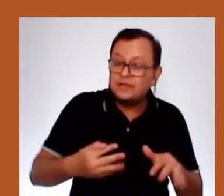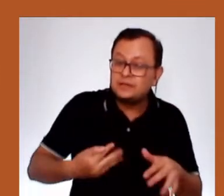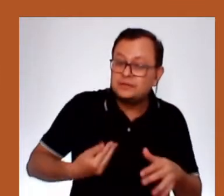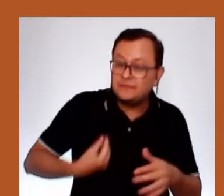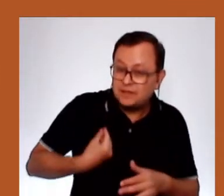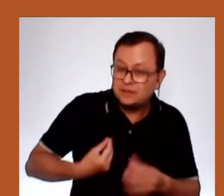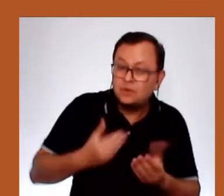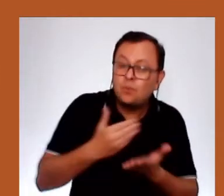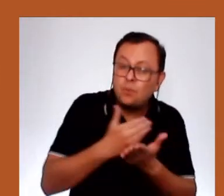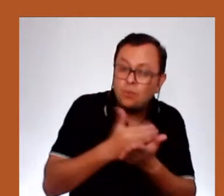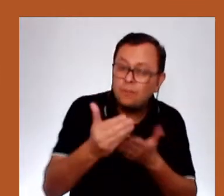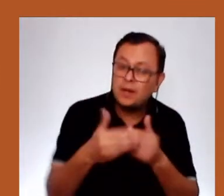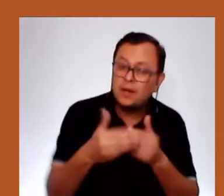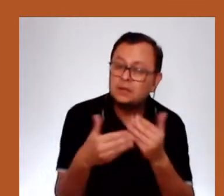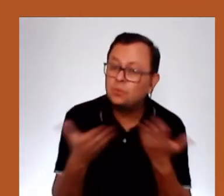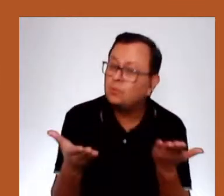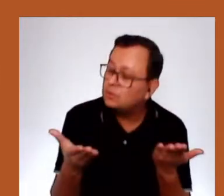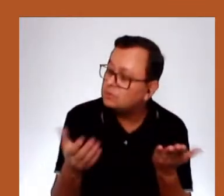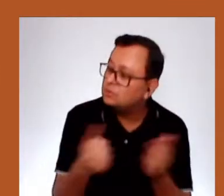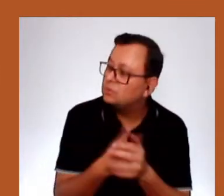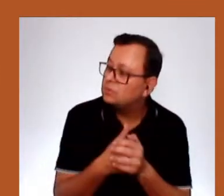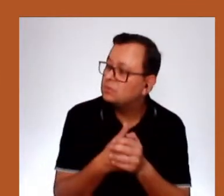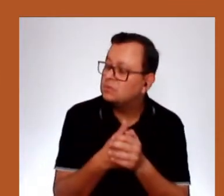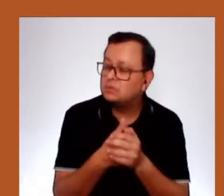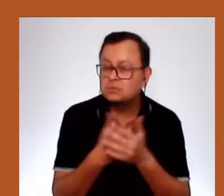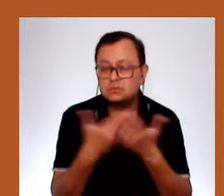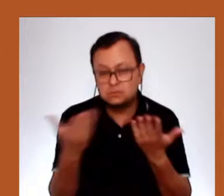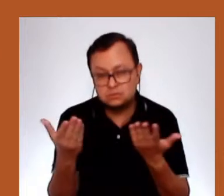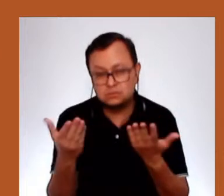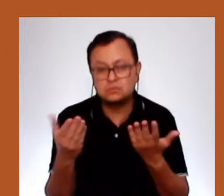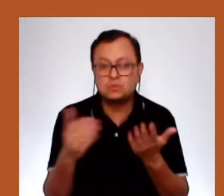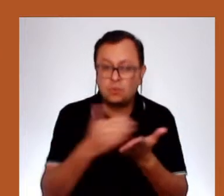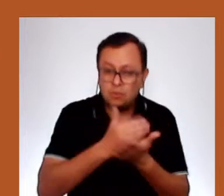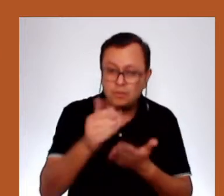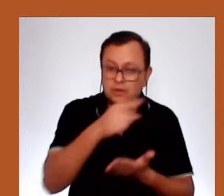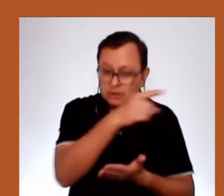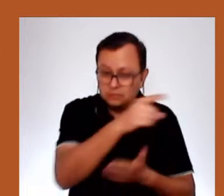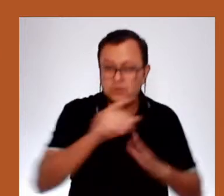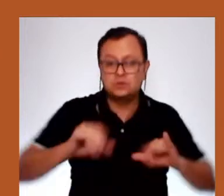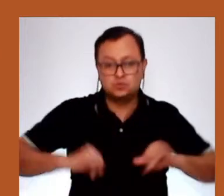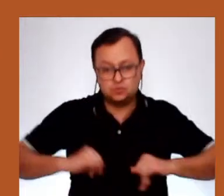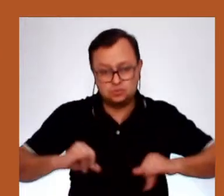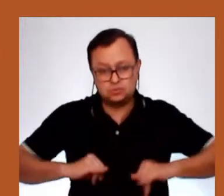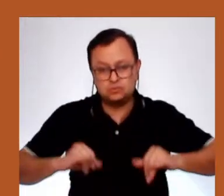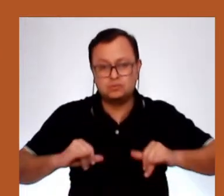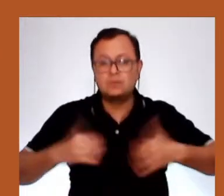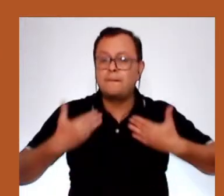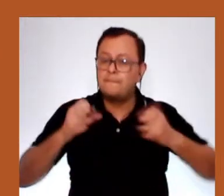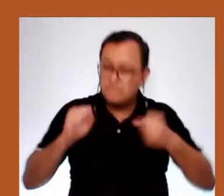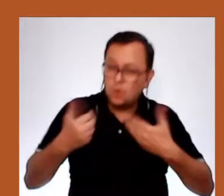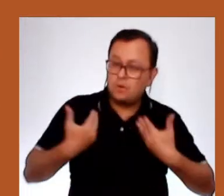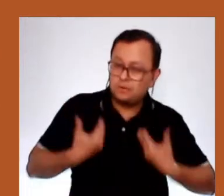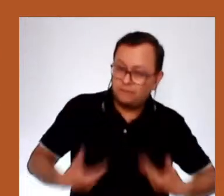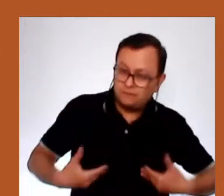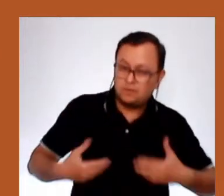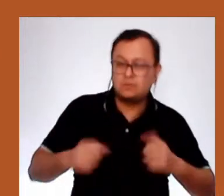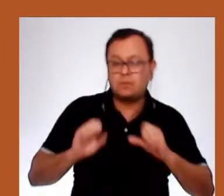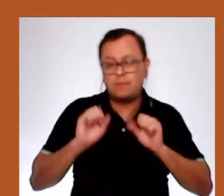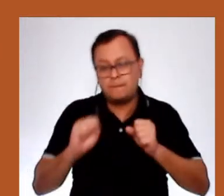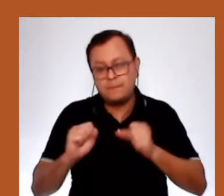Esse sofrimento pode ser o sofrimento físico, sofrimento psíquico ou emocional, sofrimento